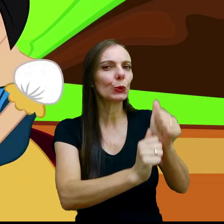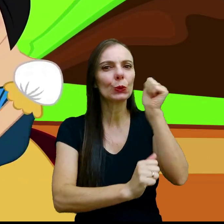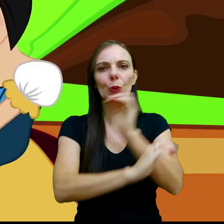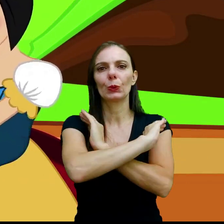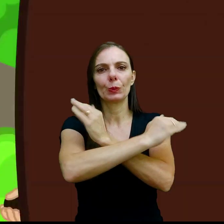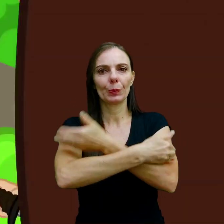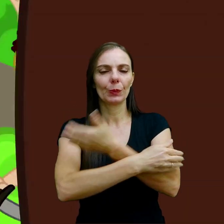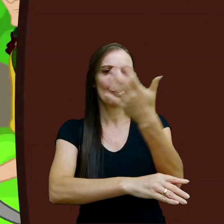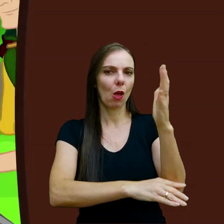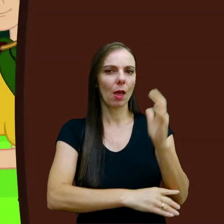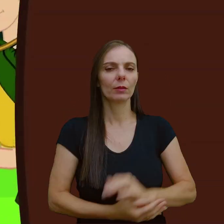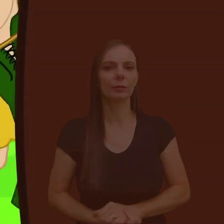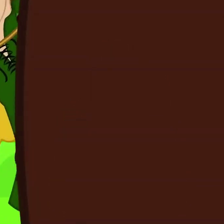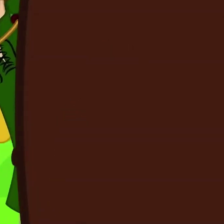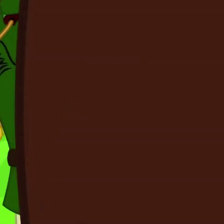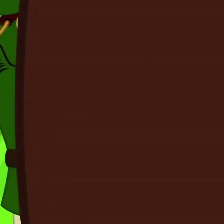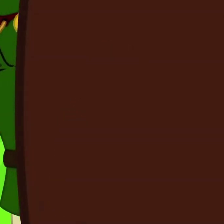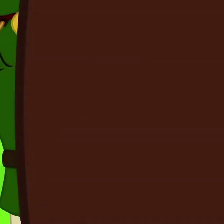de Neve para a floresta.